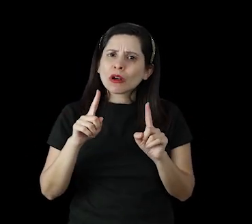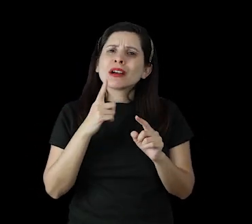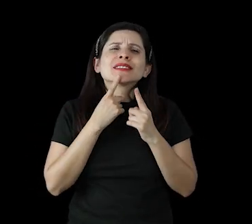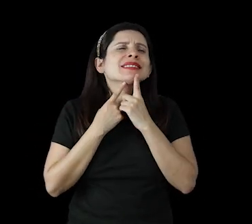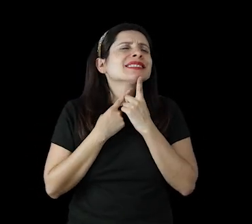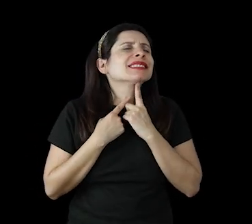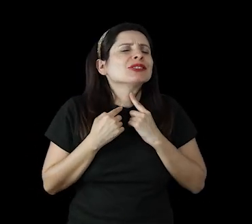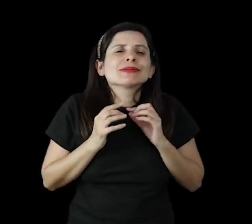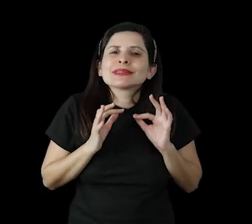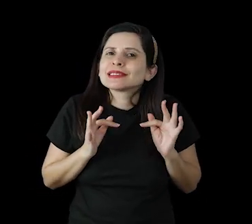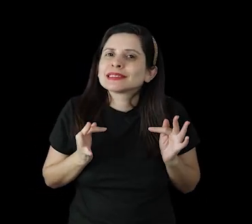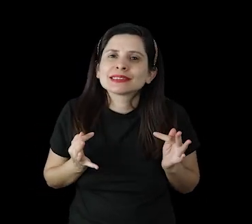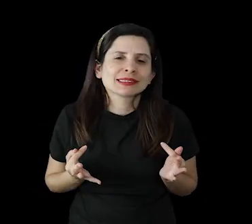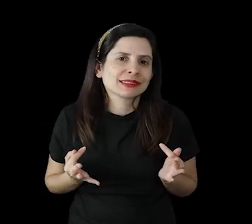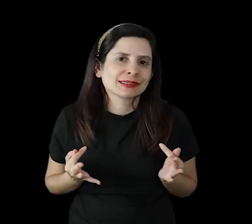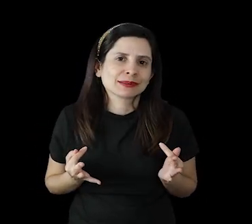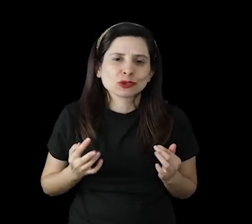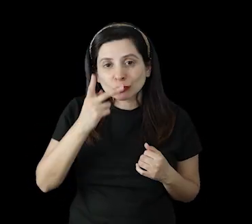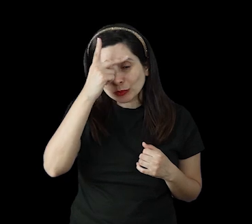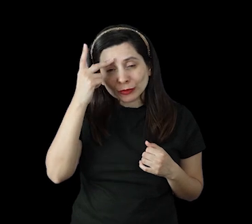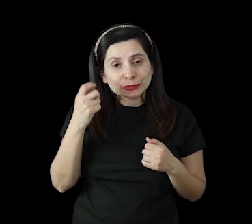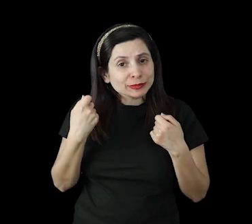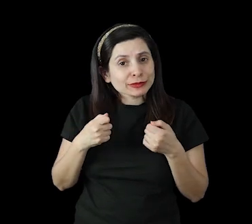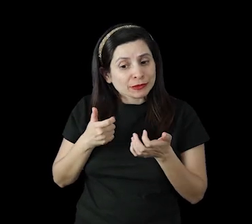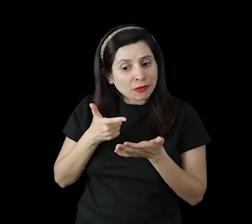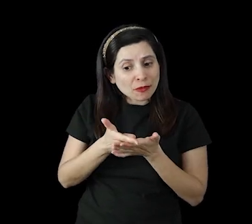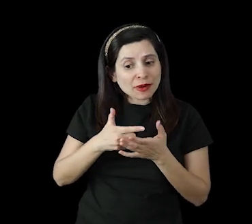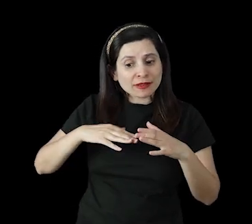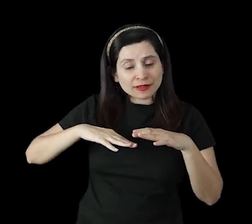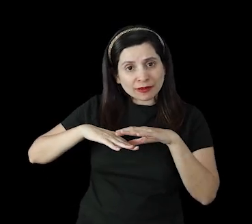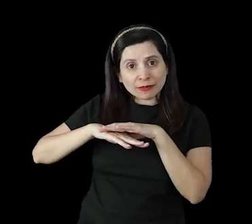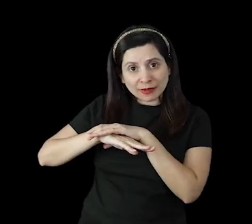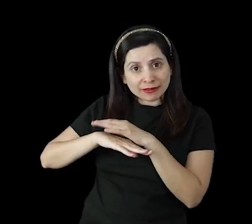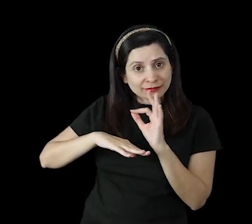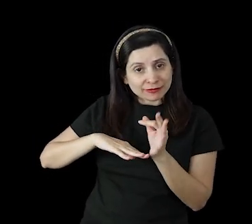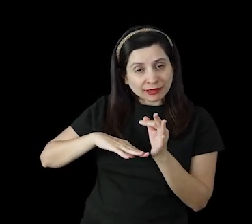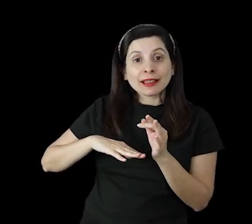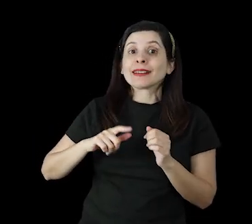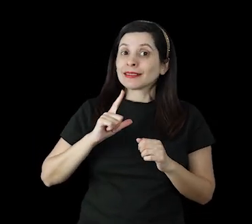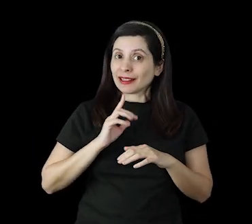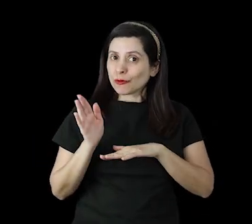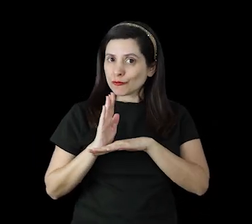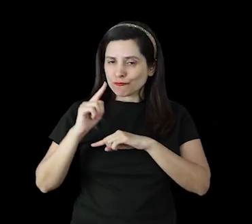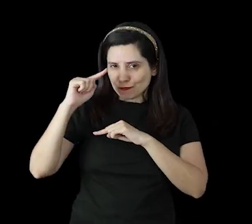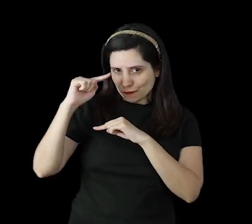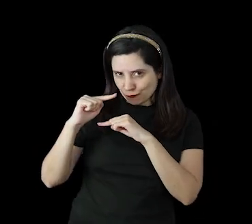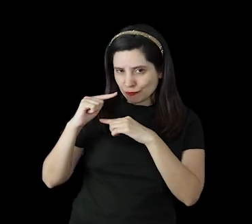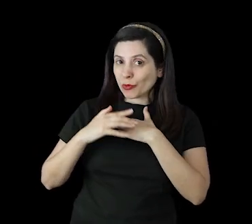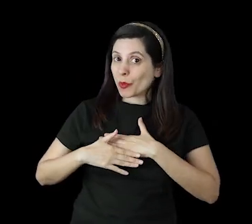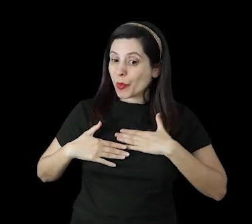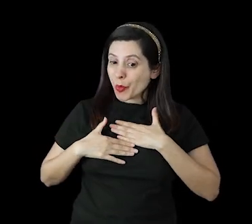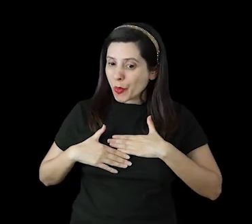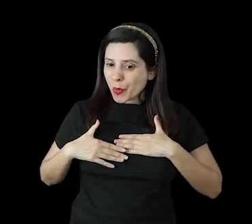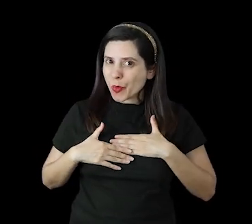desejo simples, de uma pessoa que precisa comprar um sapato, né. Tem um filme, um curta que eu gosto